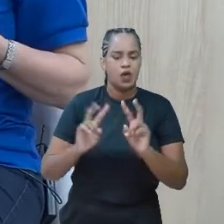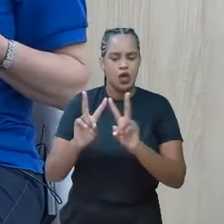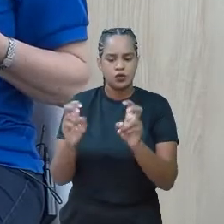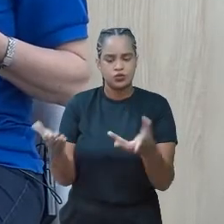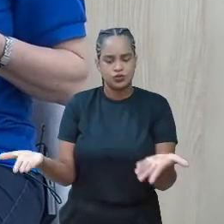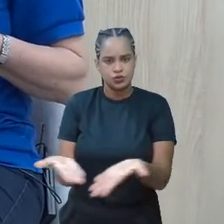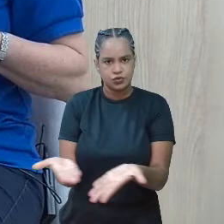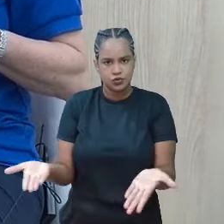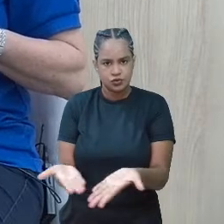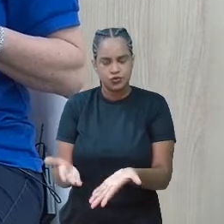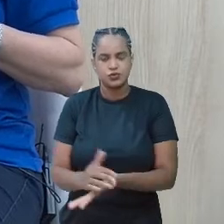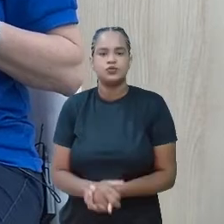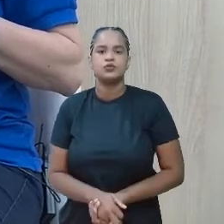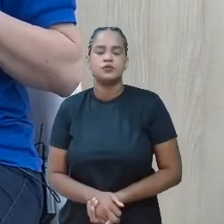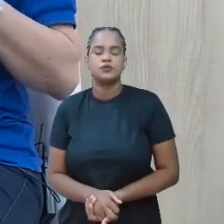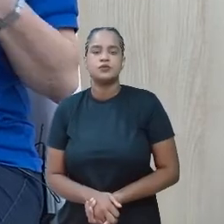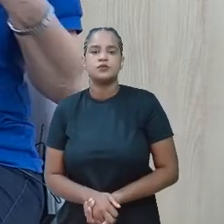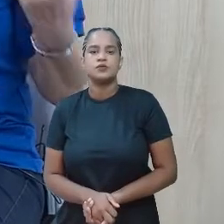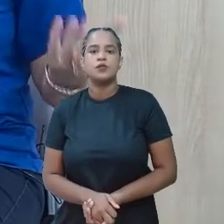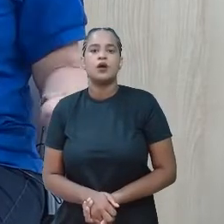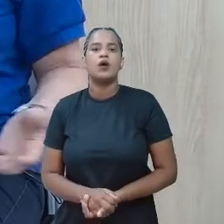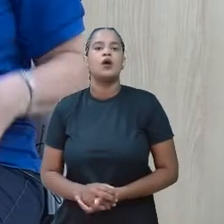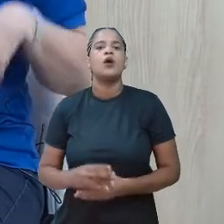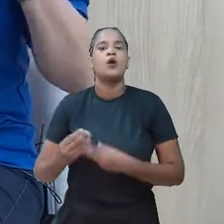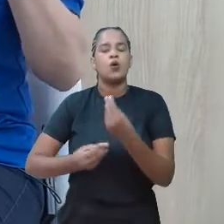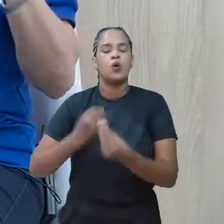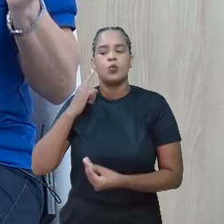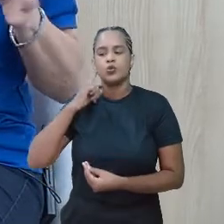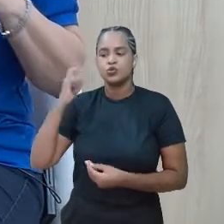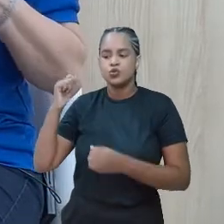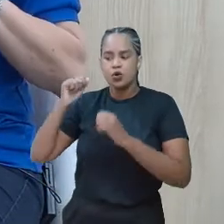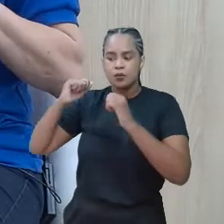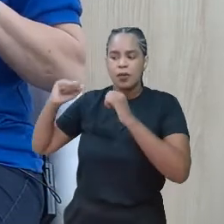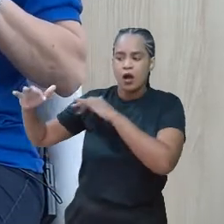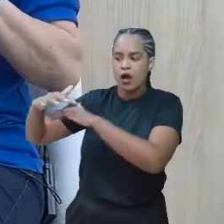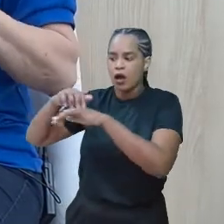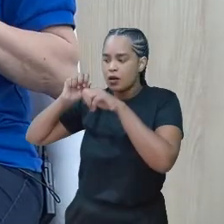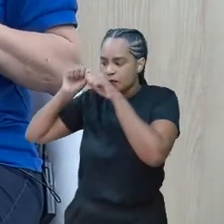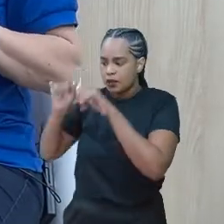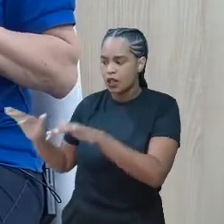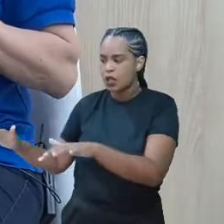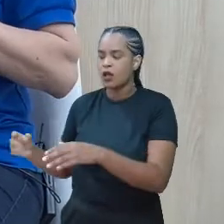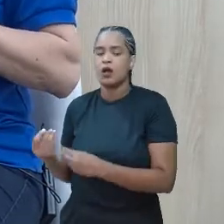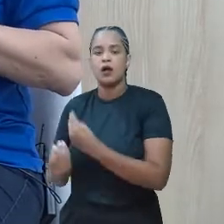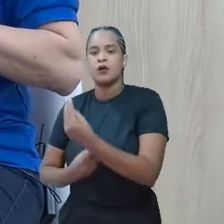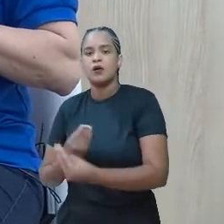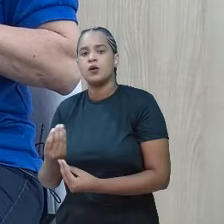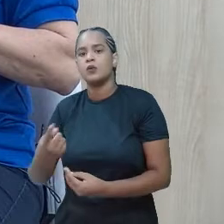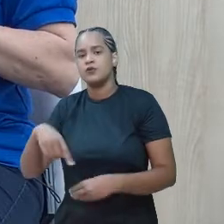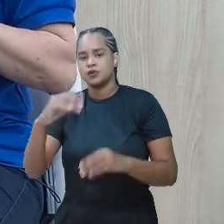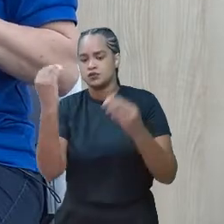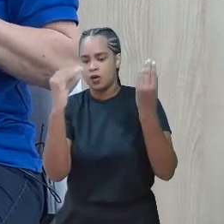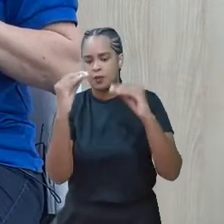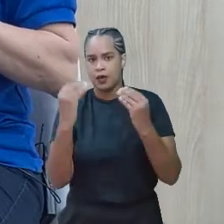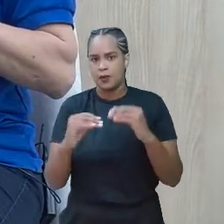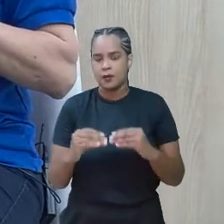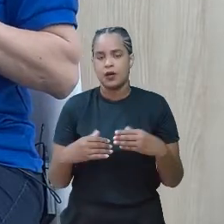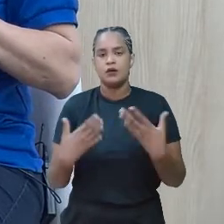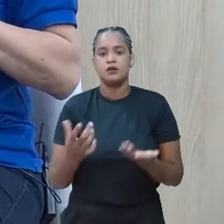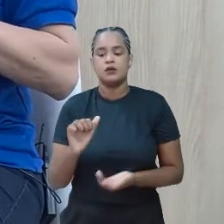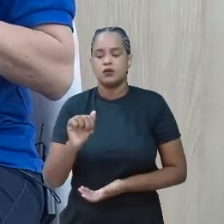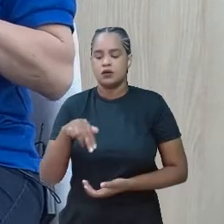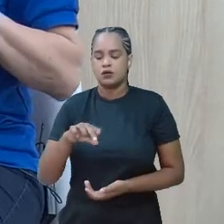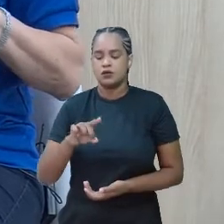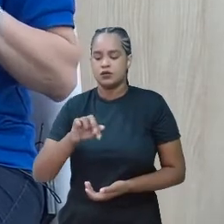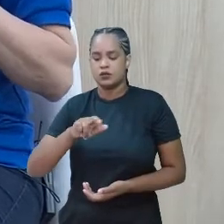assunto de hoje que nós estamos vendo, né? Como o som se propaga. Vocês vão vendo aí o que vocês podem colocar, tá certo? E aqui,